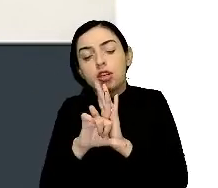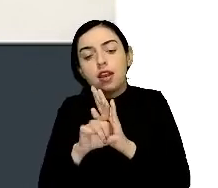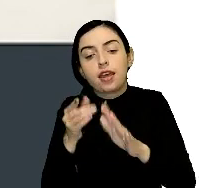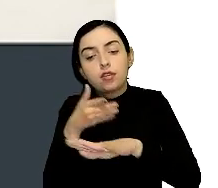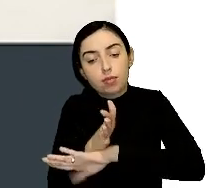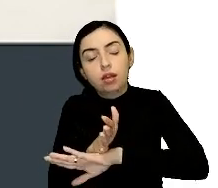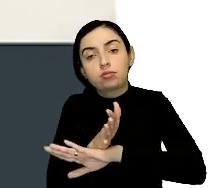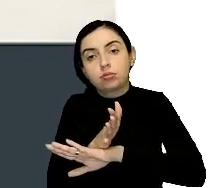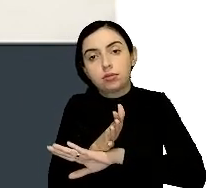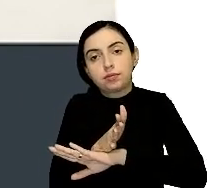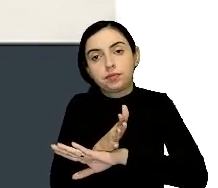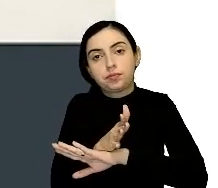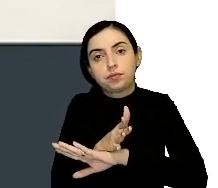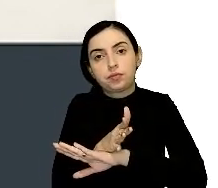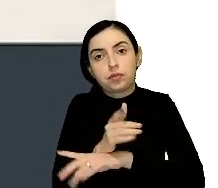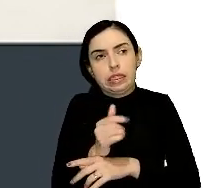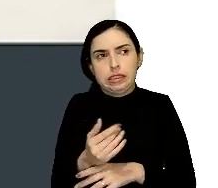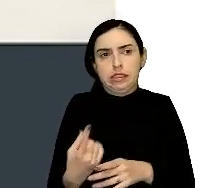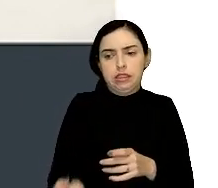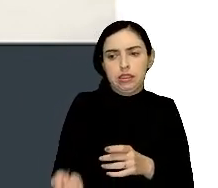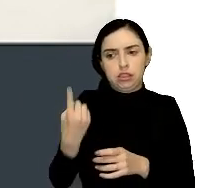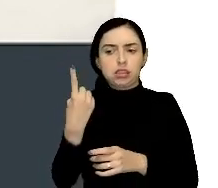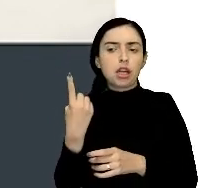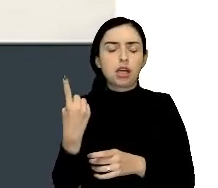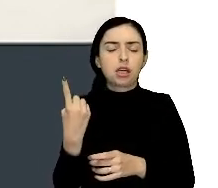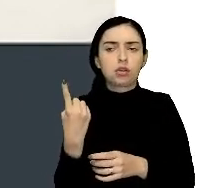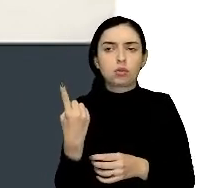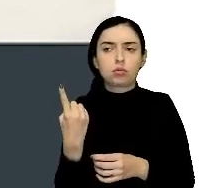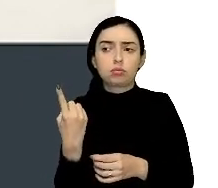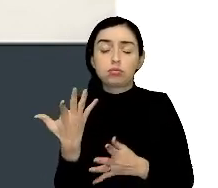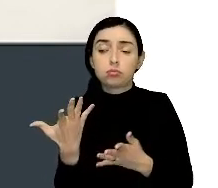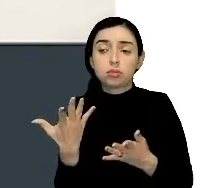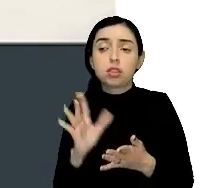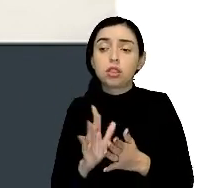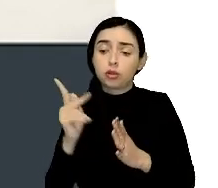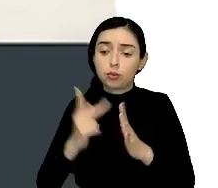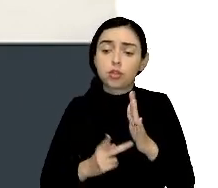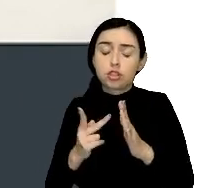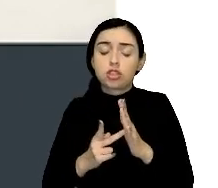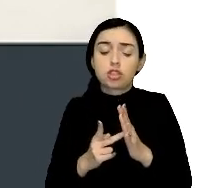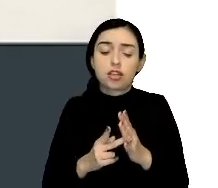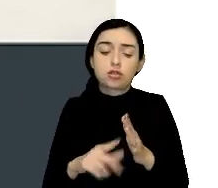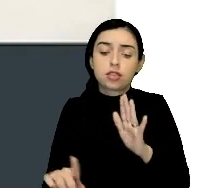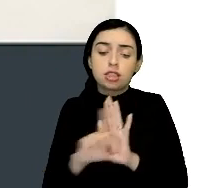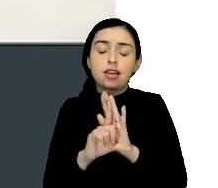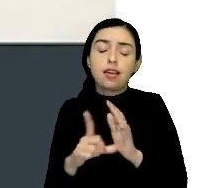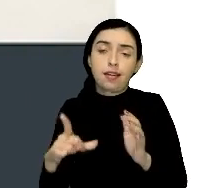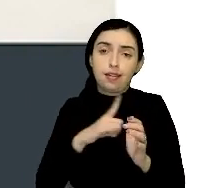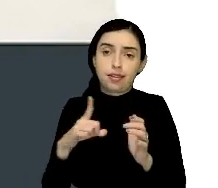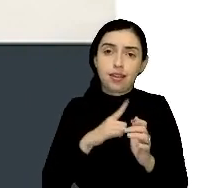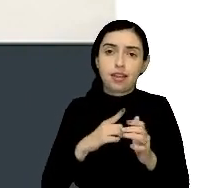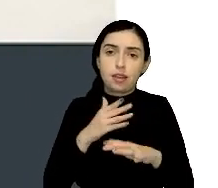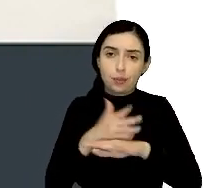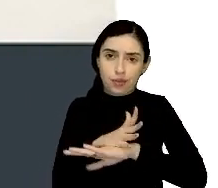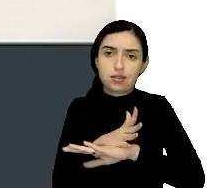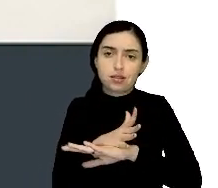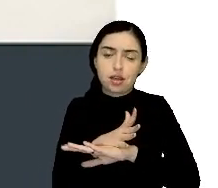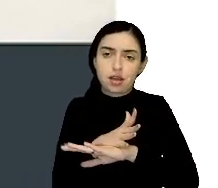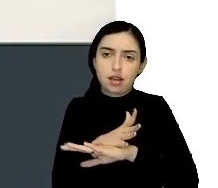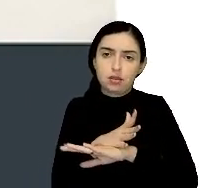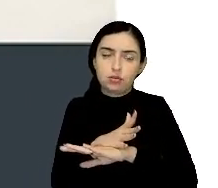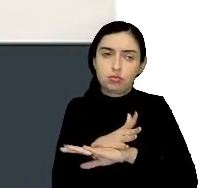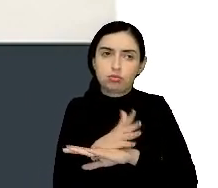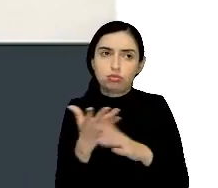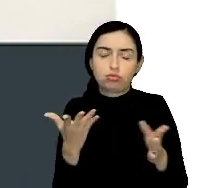Também algo espantoso que esse projeto de lei ele tenha sido aprovado no momento